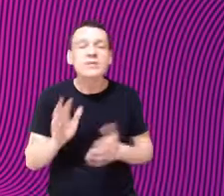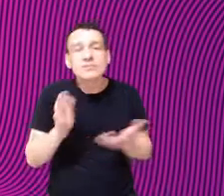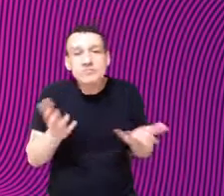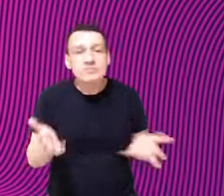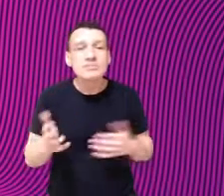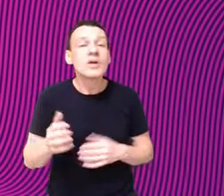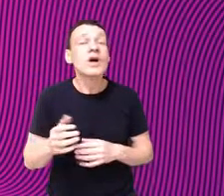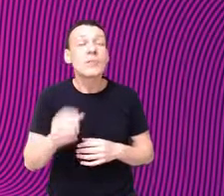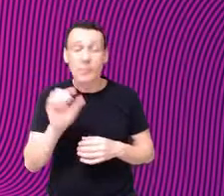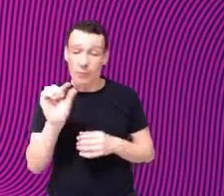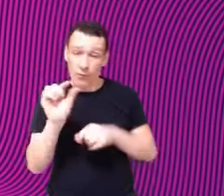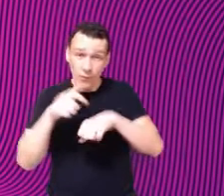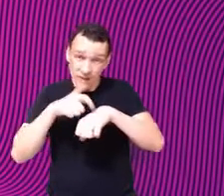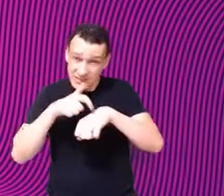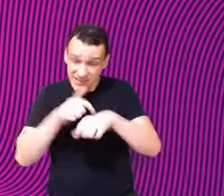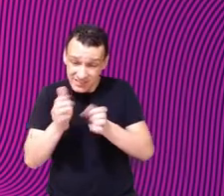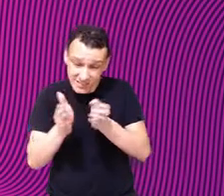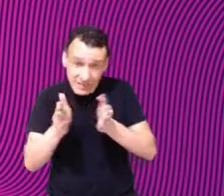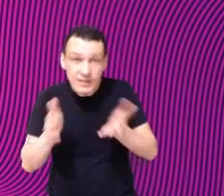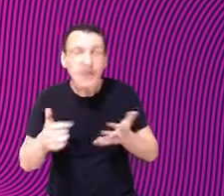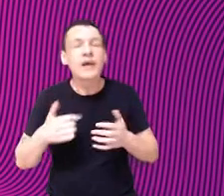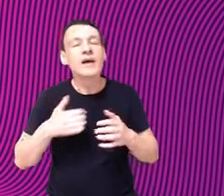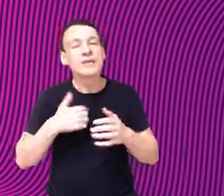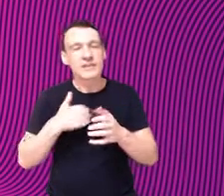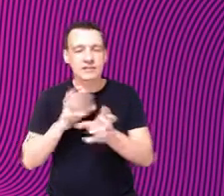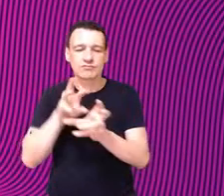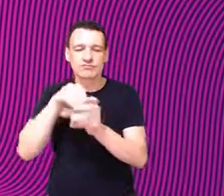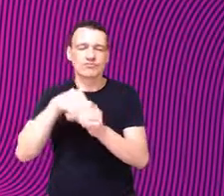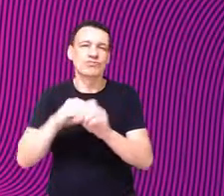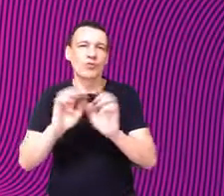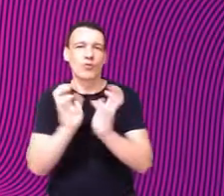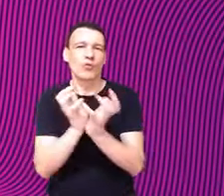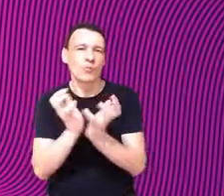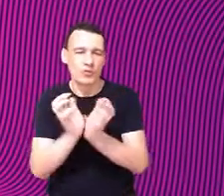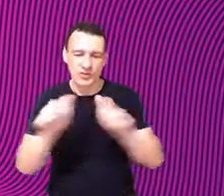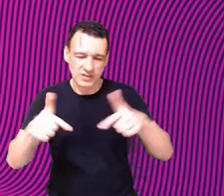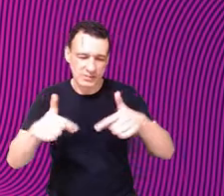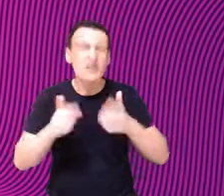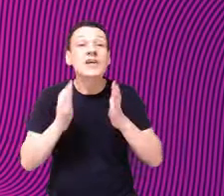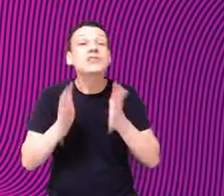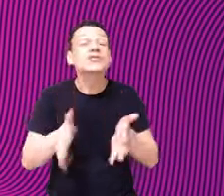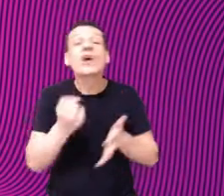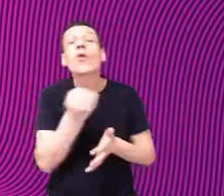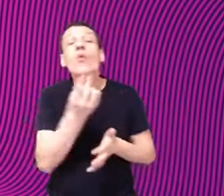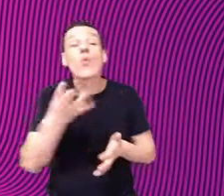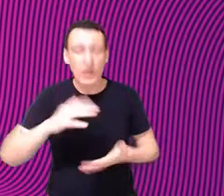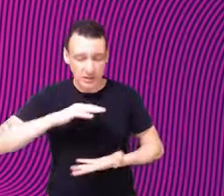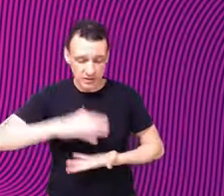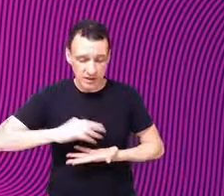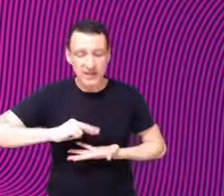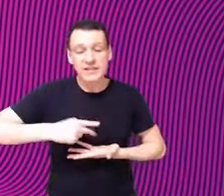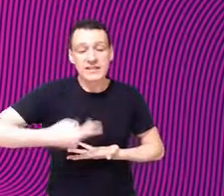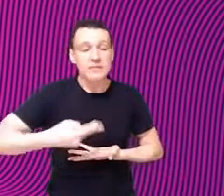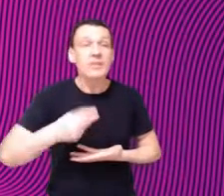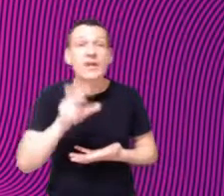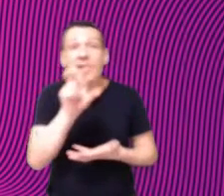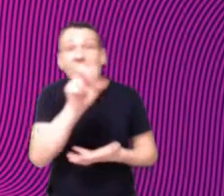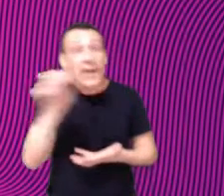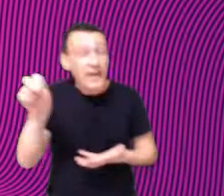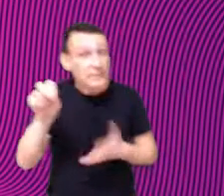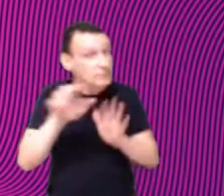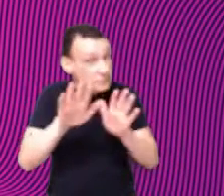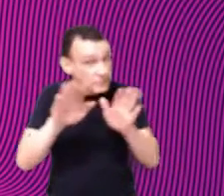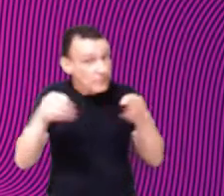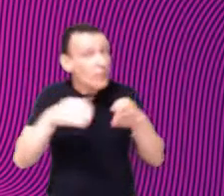num grupo no qual nós já realizamos 500 transplantes pediátricos. Um